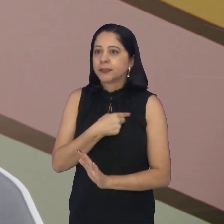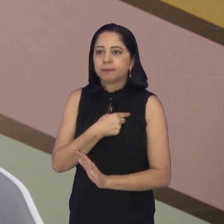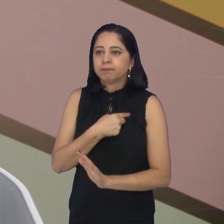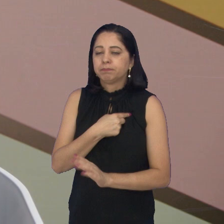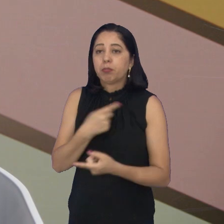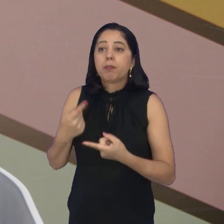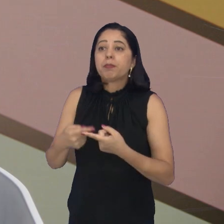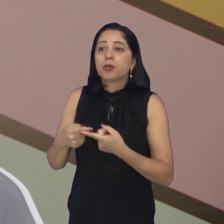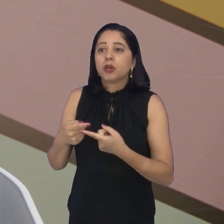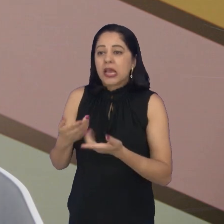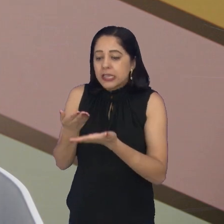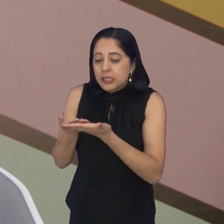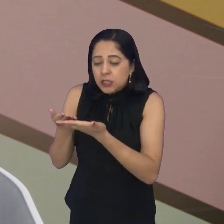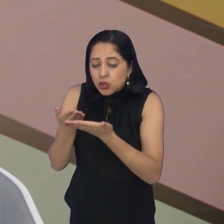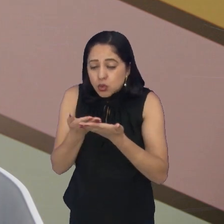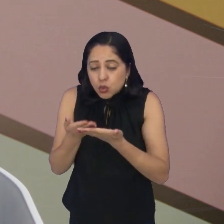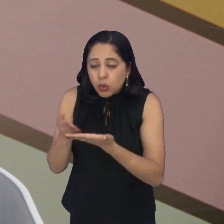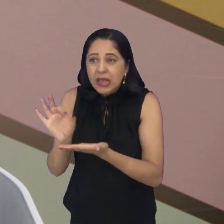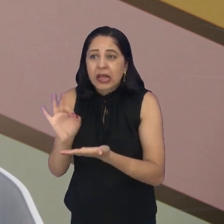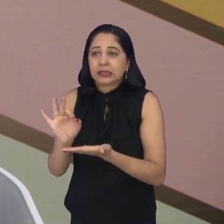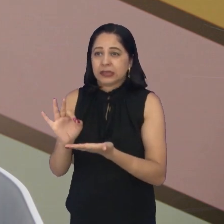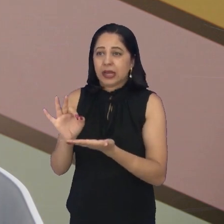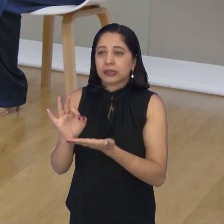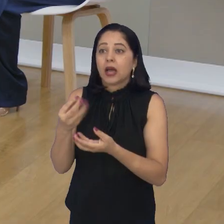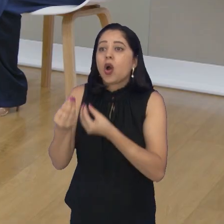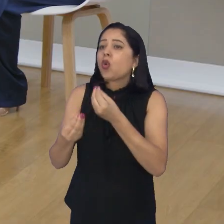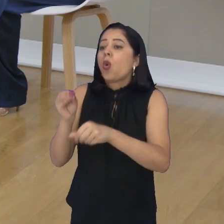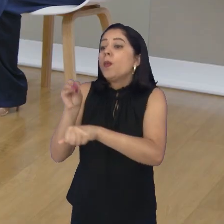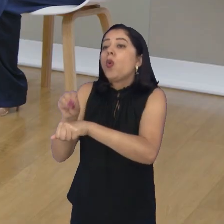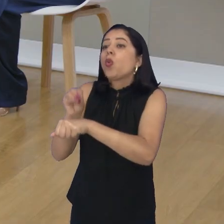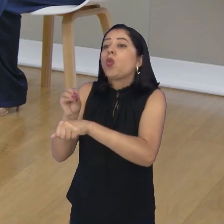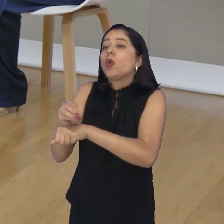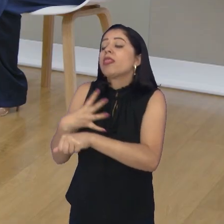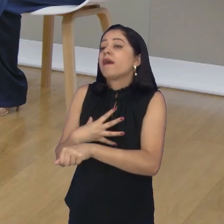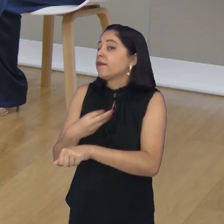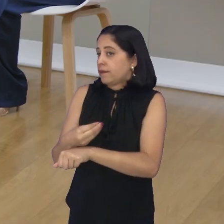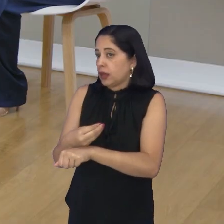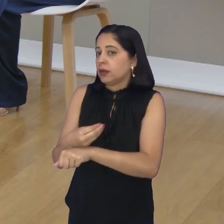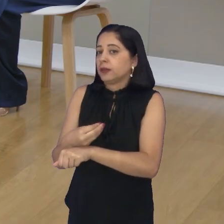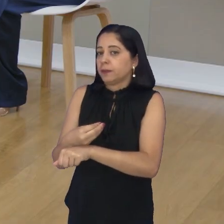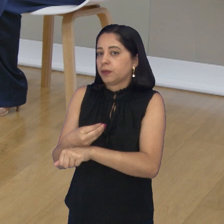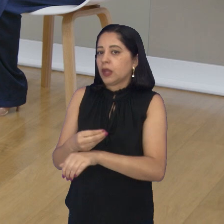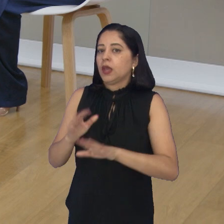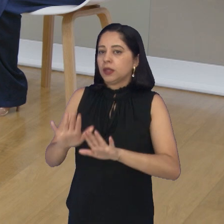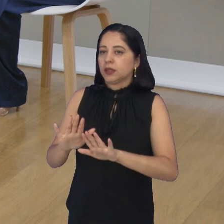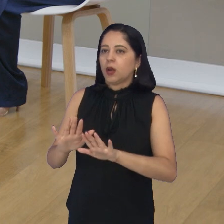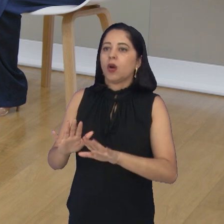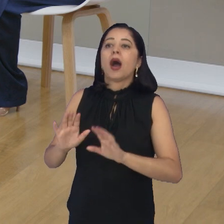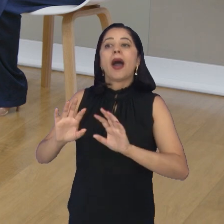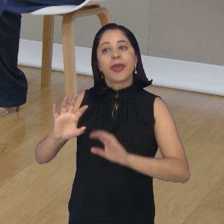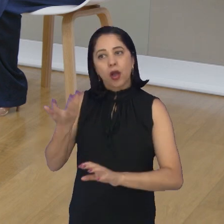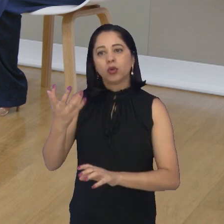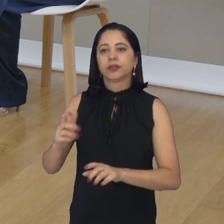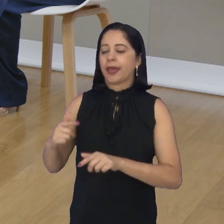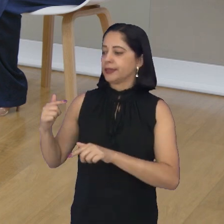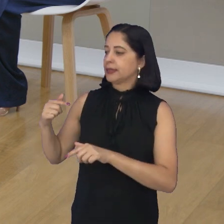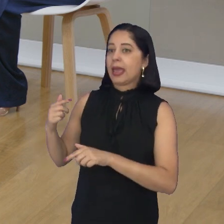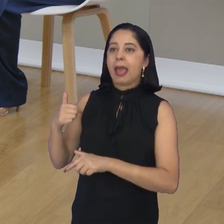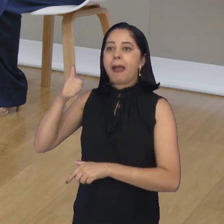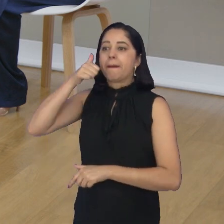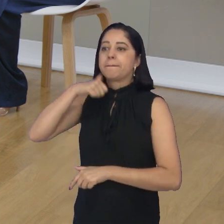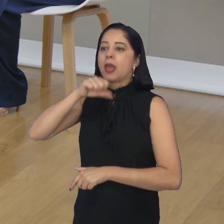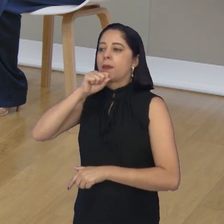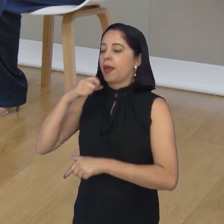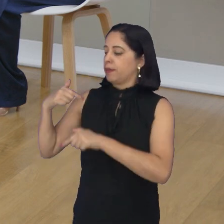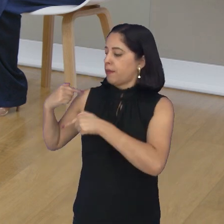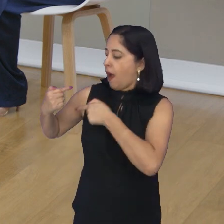maternar, para paternar, para lidar com os desafios da infância. A gente acaba tendo essa violência transgeracional. Passa o que eu recebi dos meus pais,